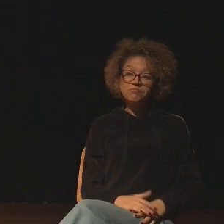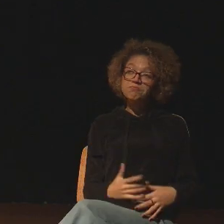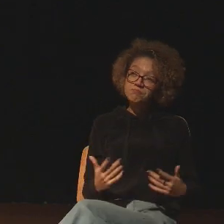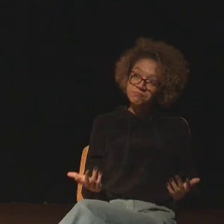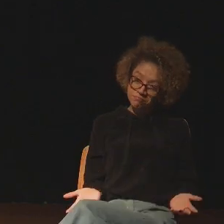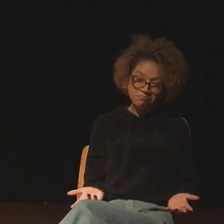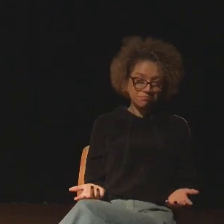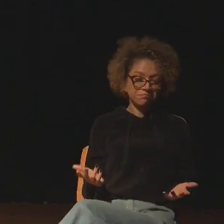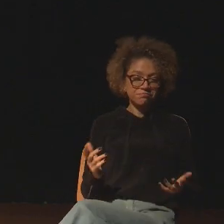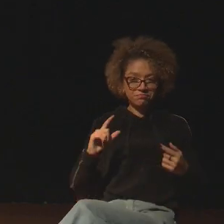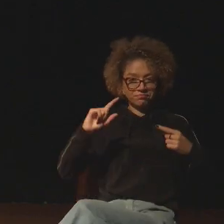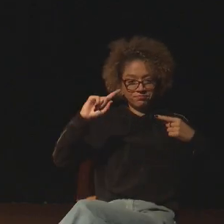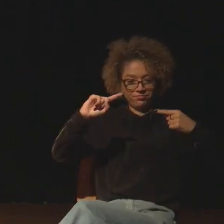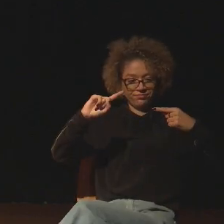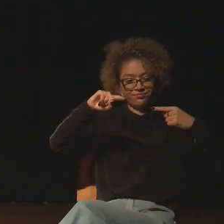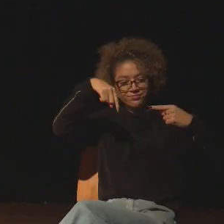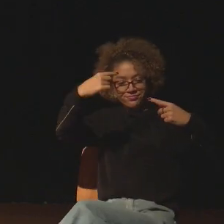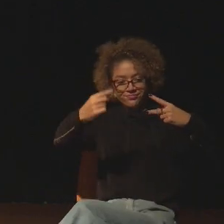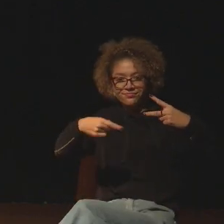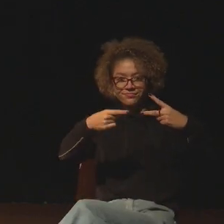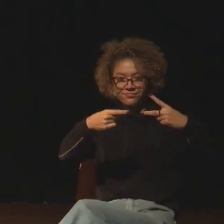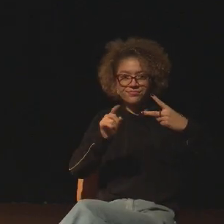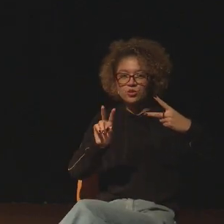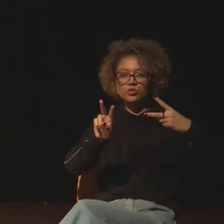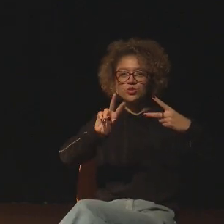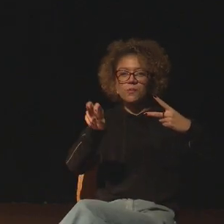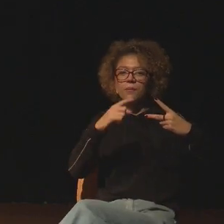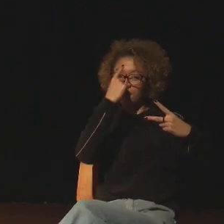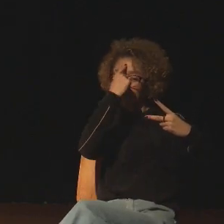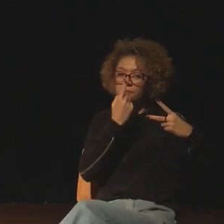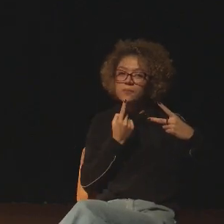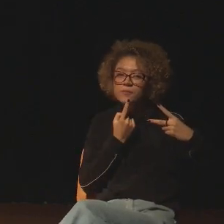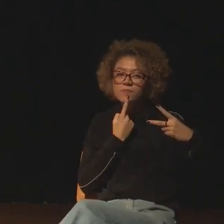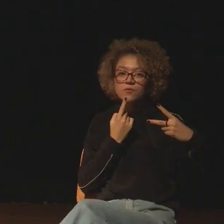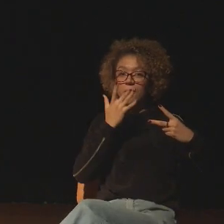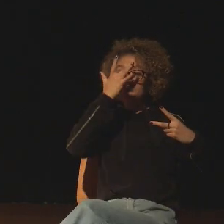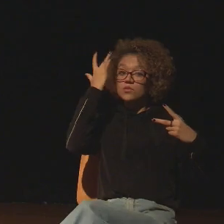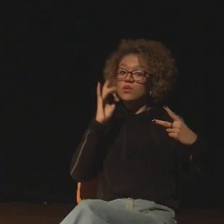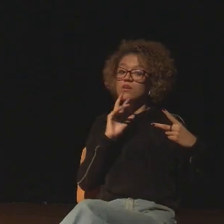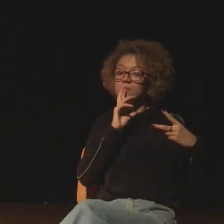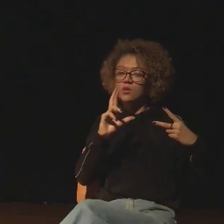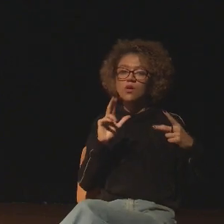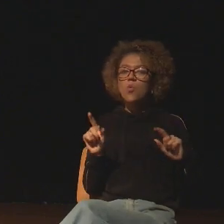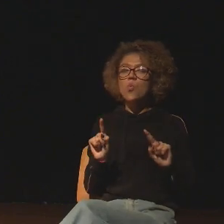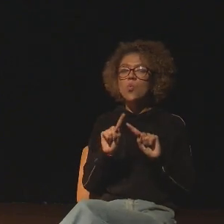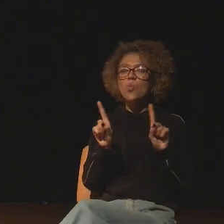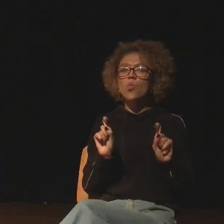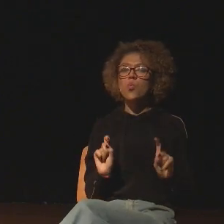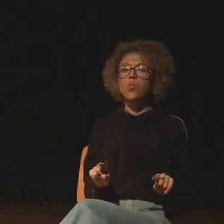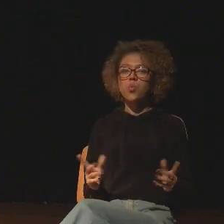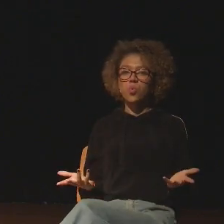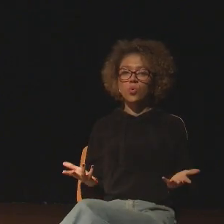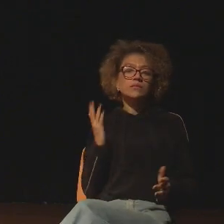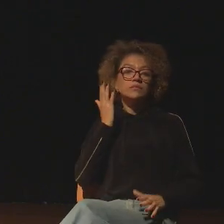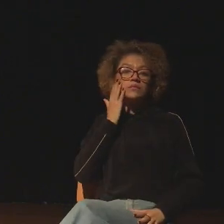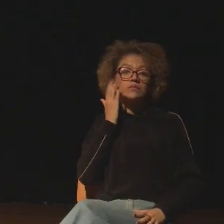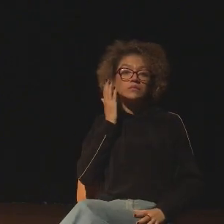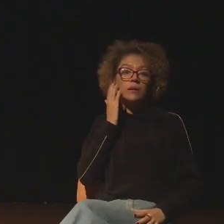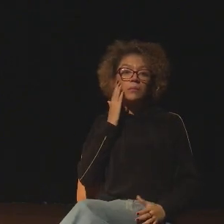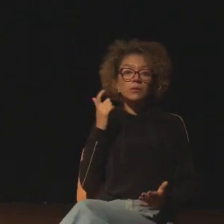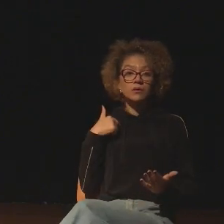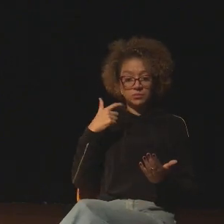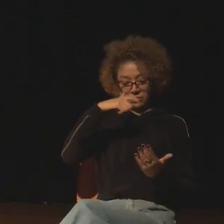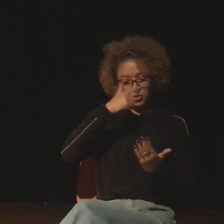Então, em seguida, depois dessa identificação do perfil do respondente, a gente foi para a questão de como essa pessoa